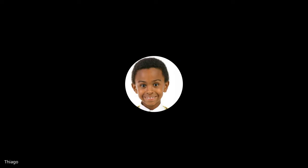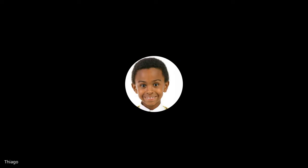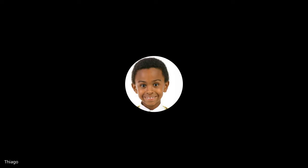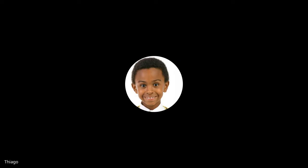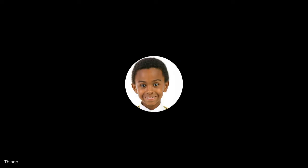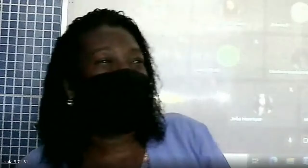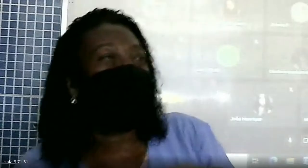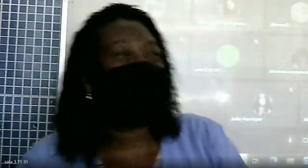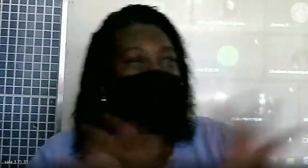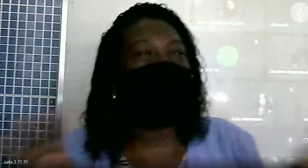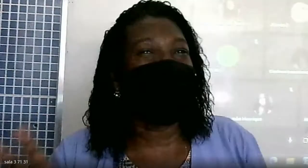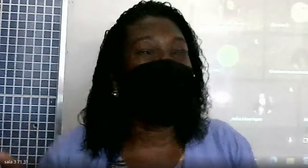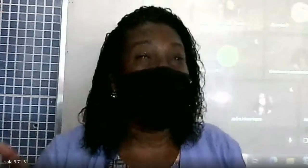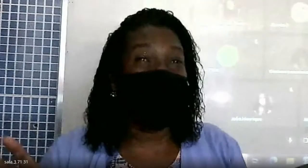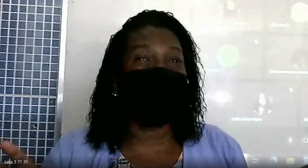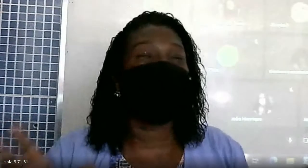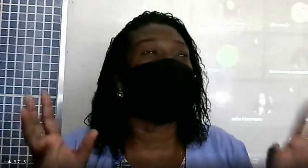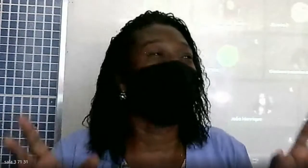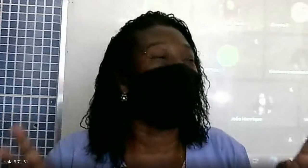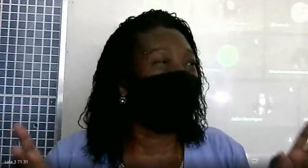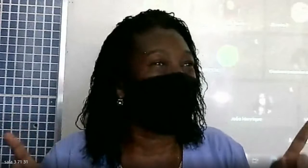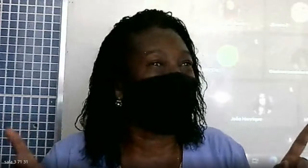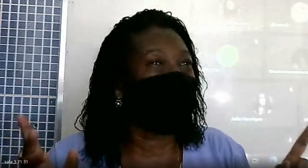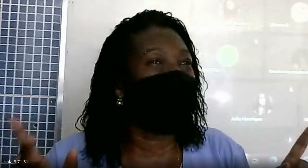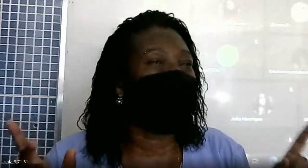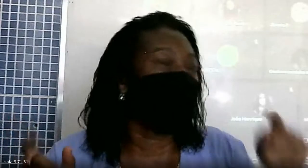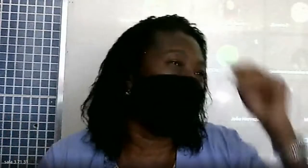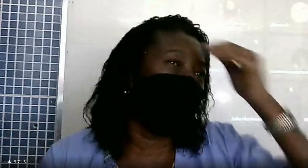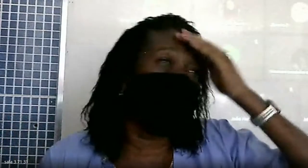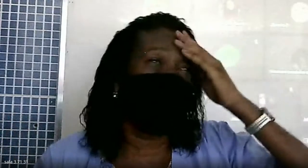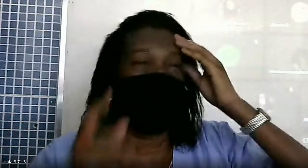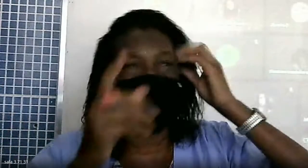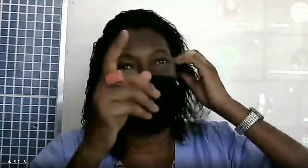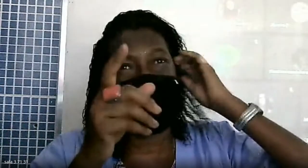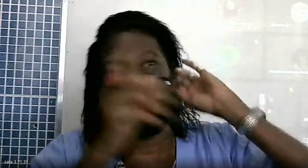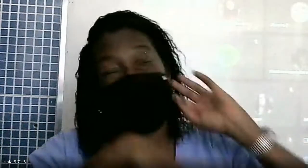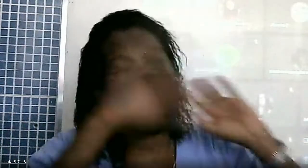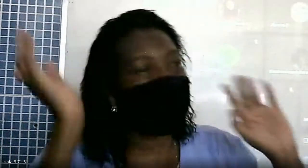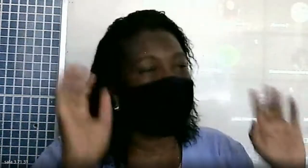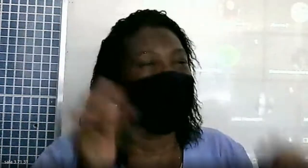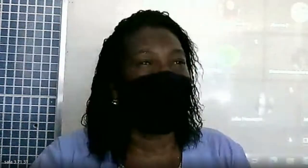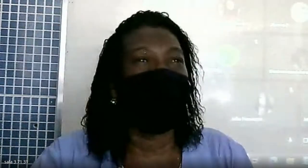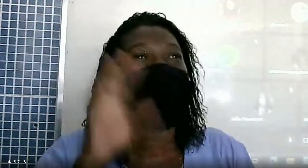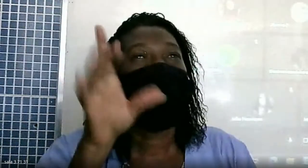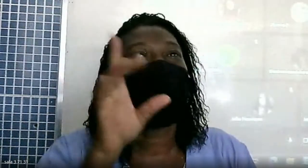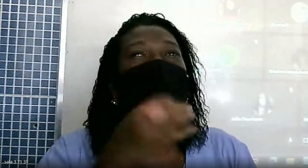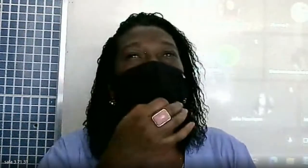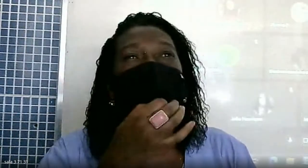anos. Gente, agora só abrindo um parêntese. Quando uma vez eu fui com a minha sobrinha lá no shopping, antes da